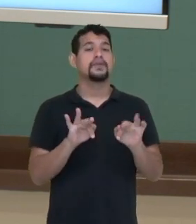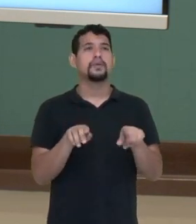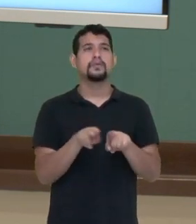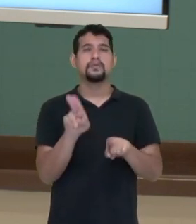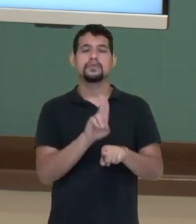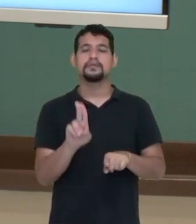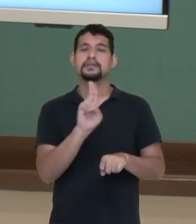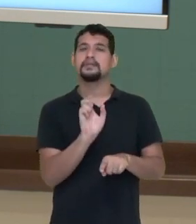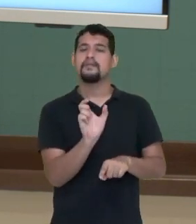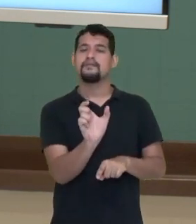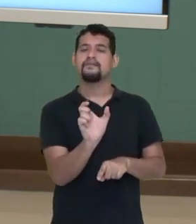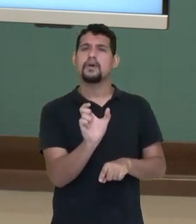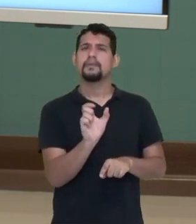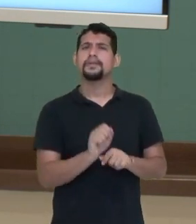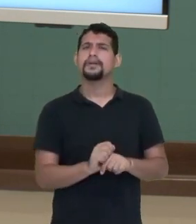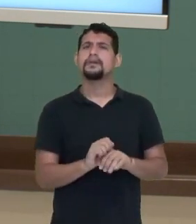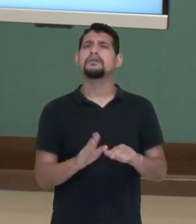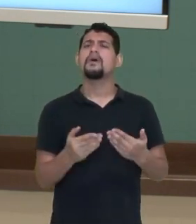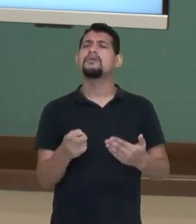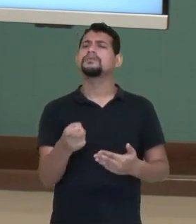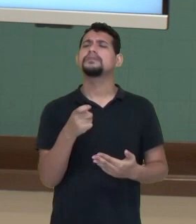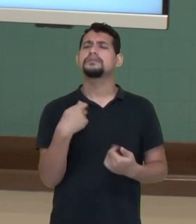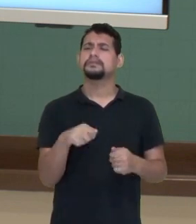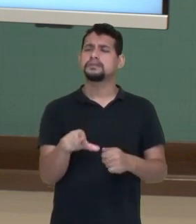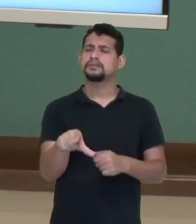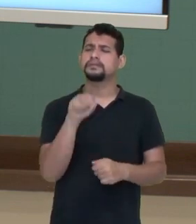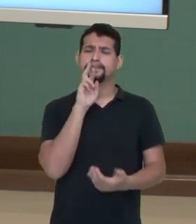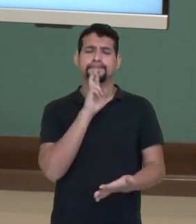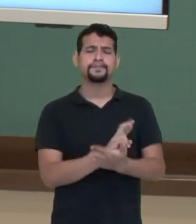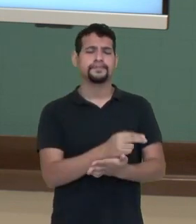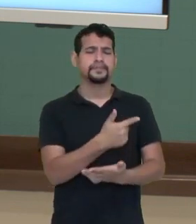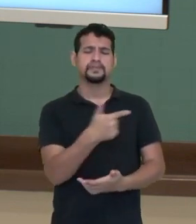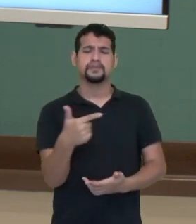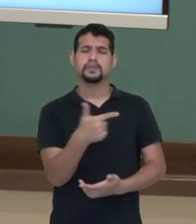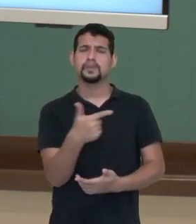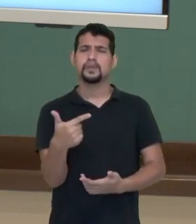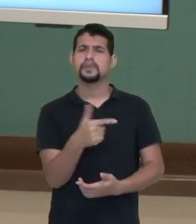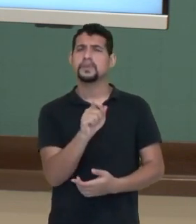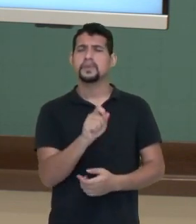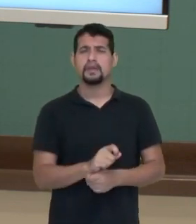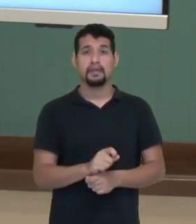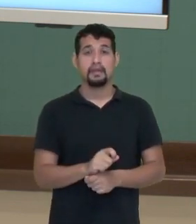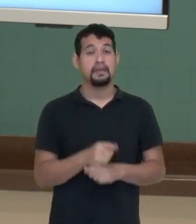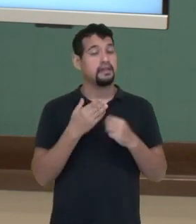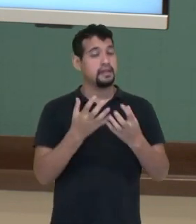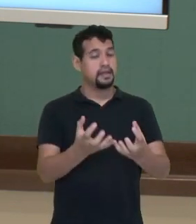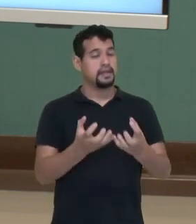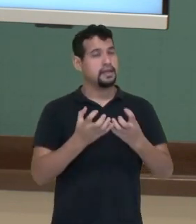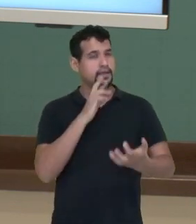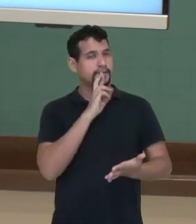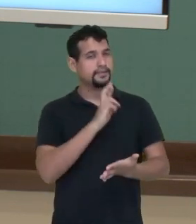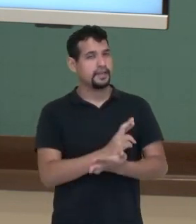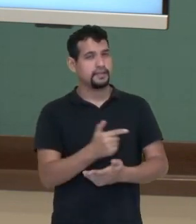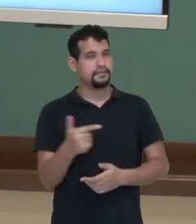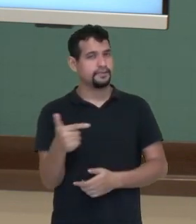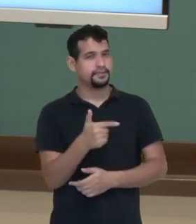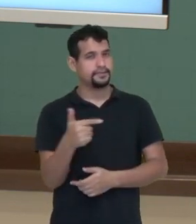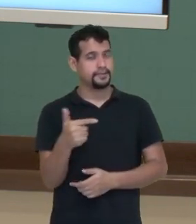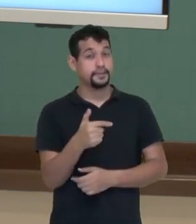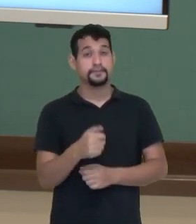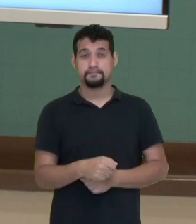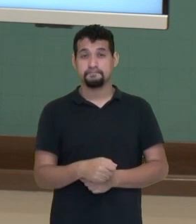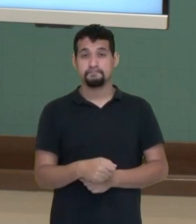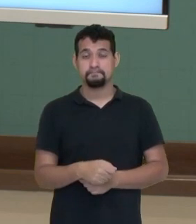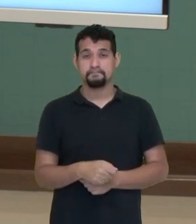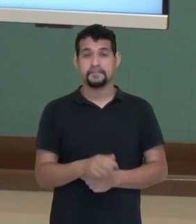fórmula... Que x que eu tenho que escolher para o resultado dar 22? Então, ele quer que o resultado dê 22. Então, o y tem que